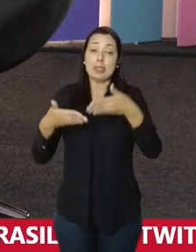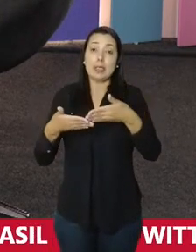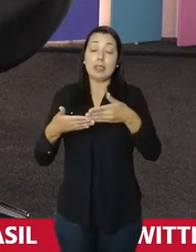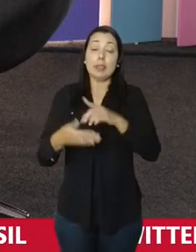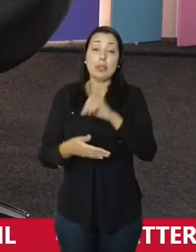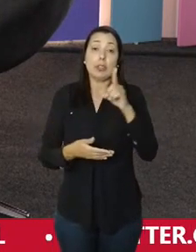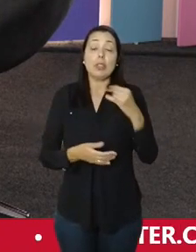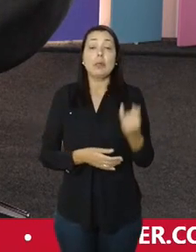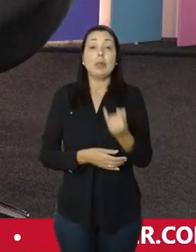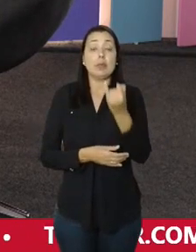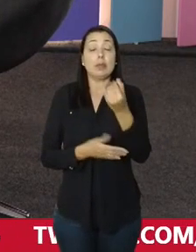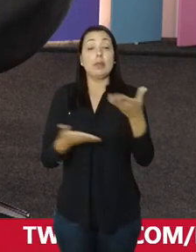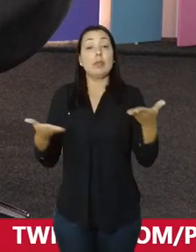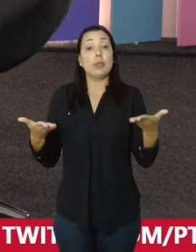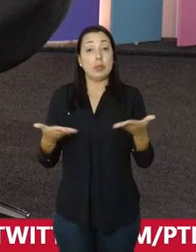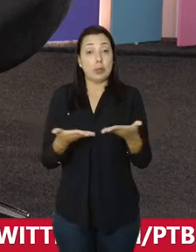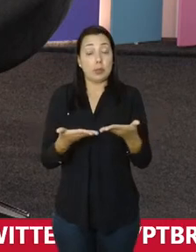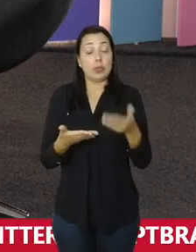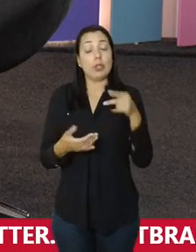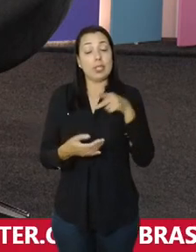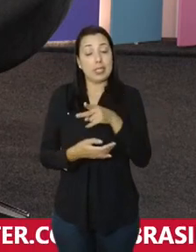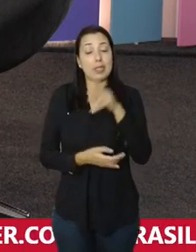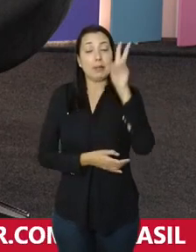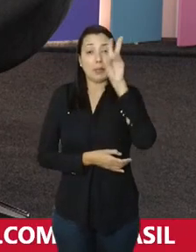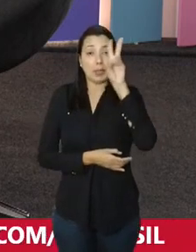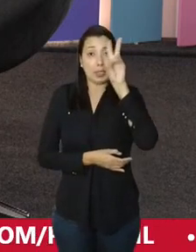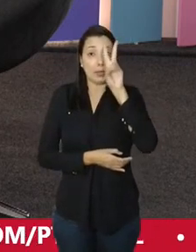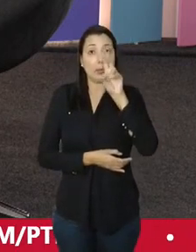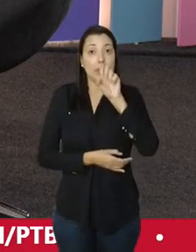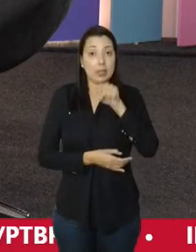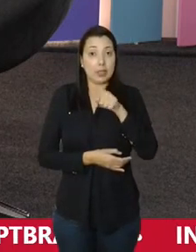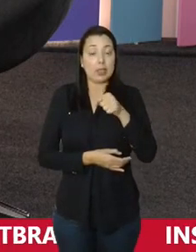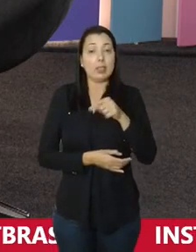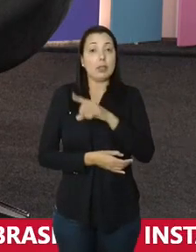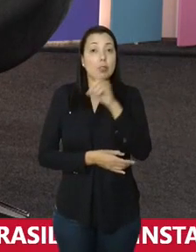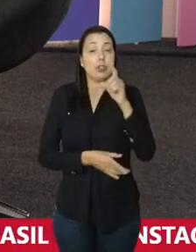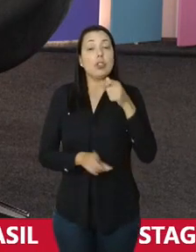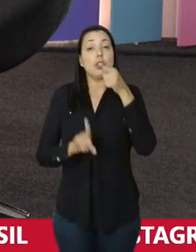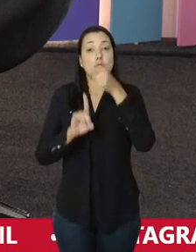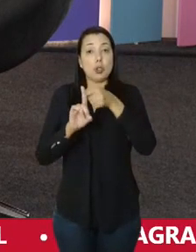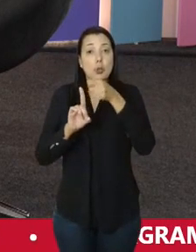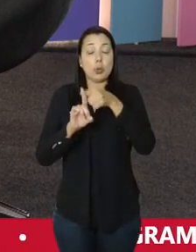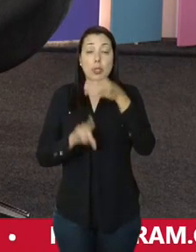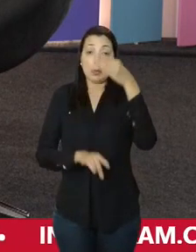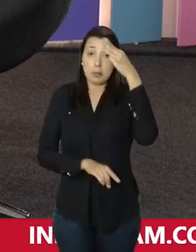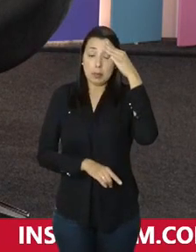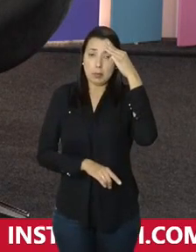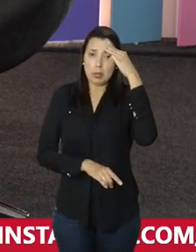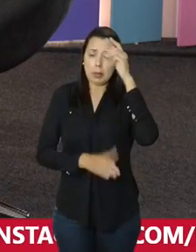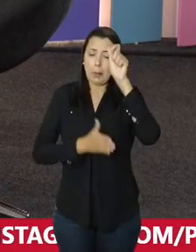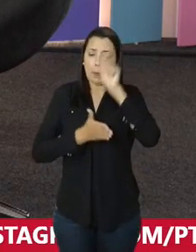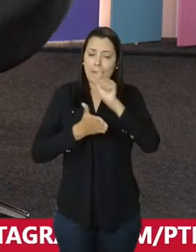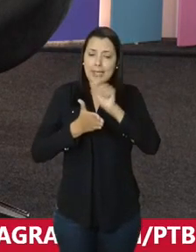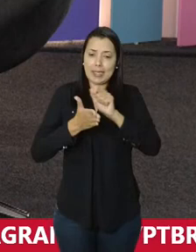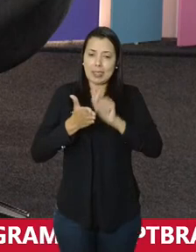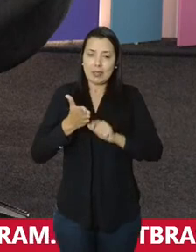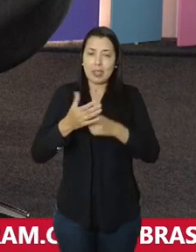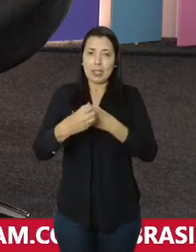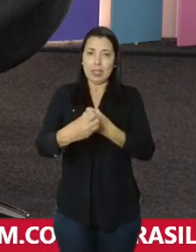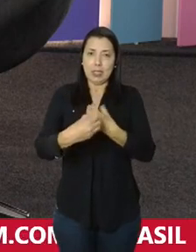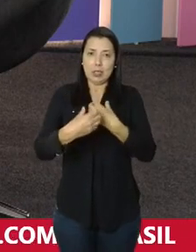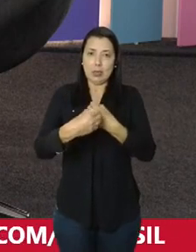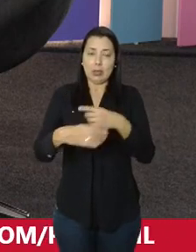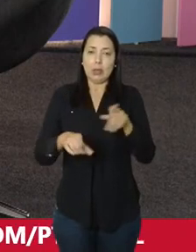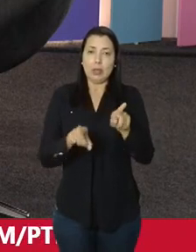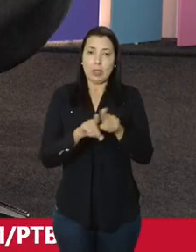num dia tão importante quanto hoje, e que sempre lembrando, seja um dia de luta, de memória, para a gente reescrever, como nos ensinou também